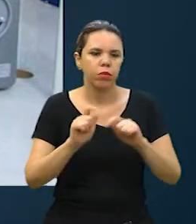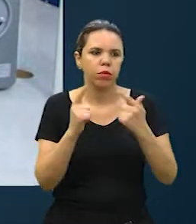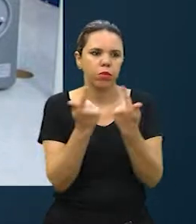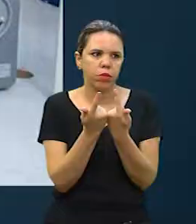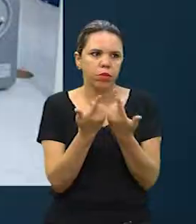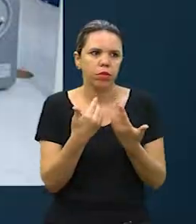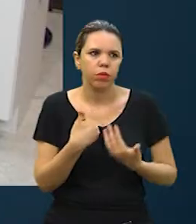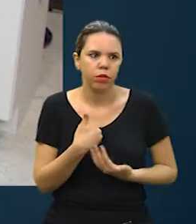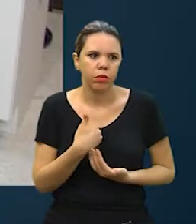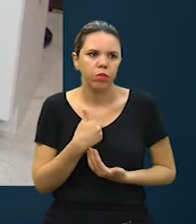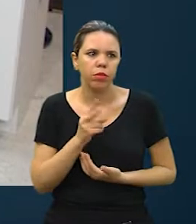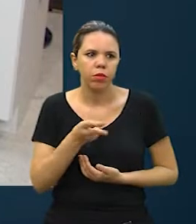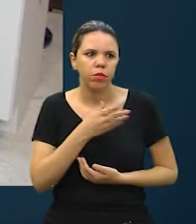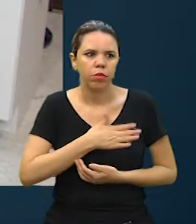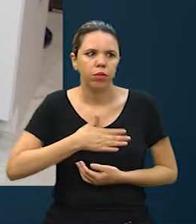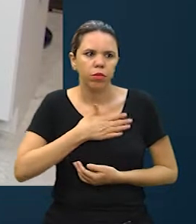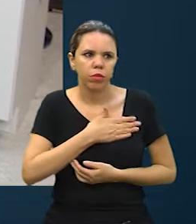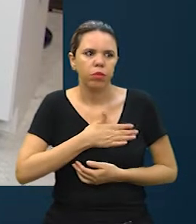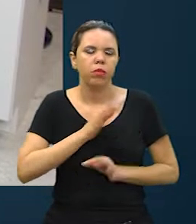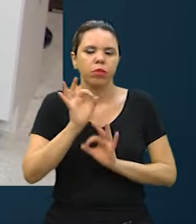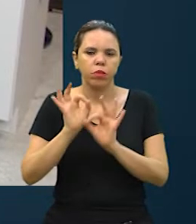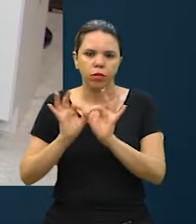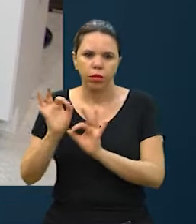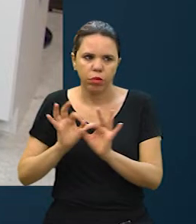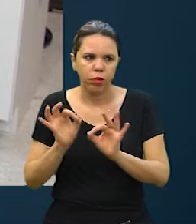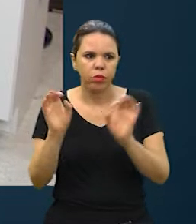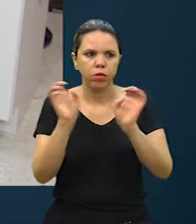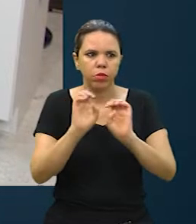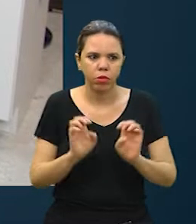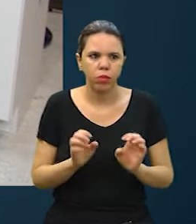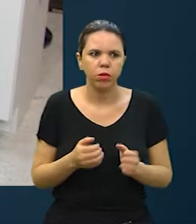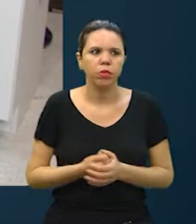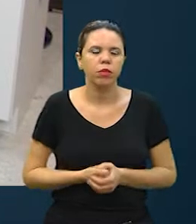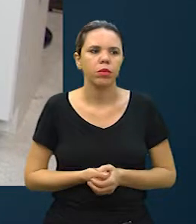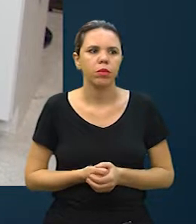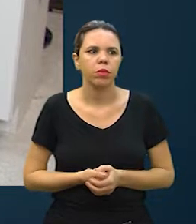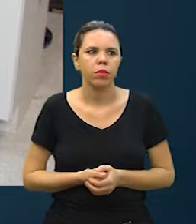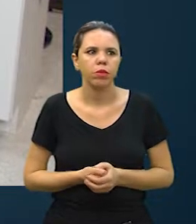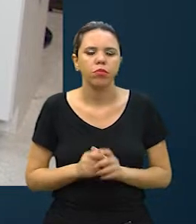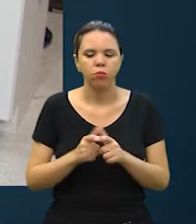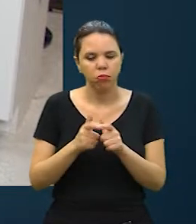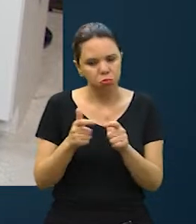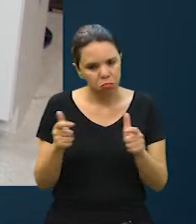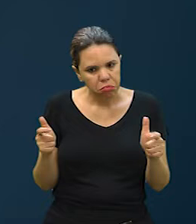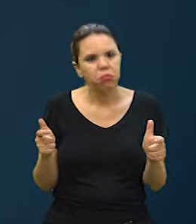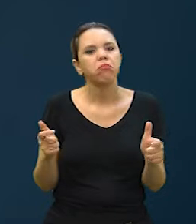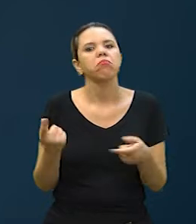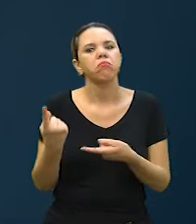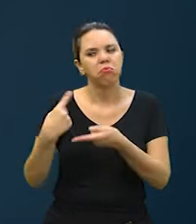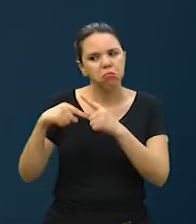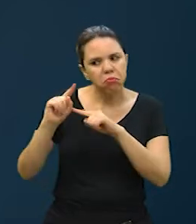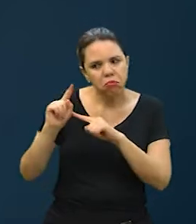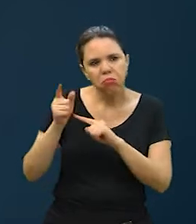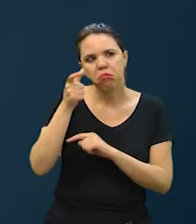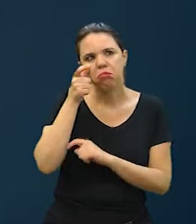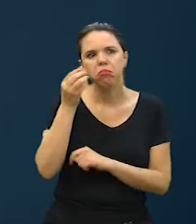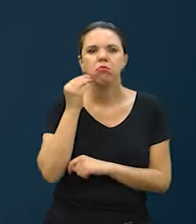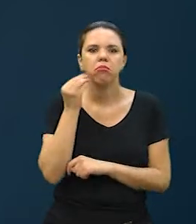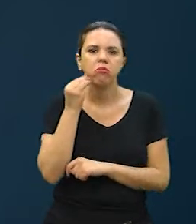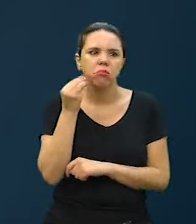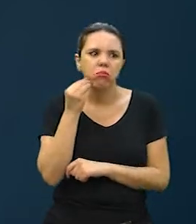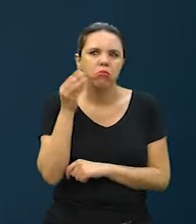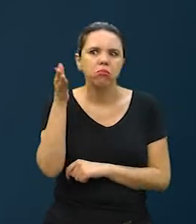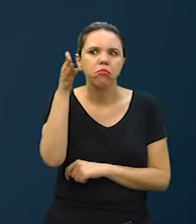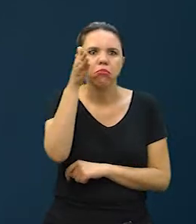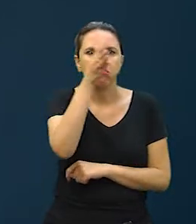gestão, eu sempre gostei das coisas bem organizadas, bem estruturada, e a gente foi crescendo, aí e vendo oportunidades de